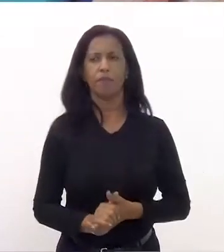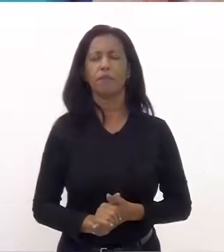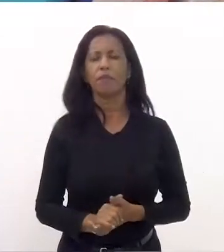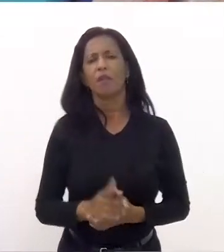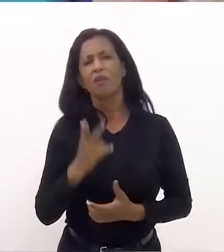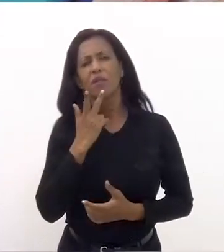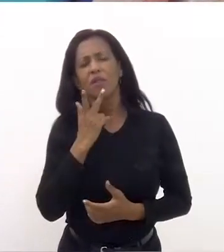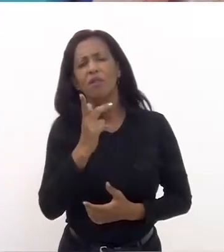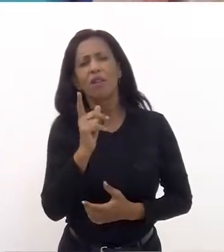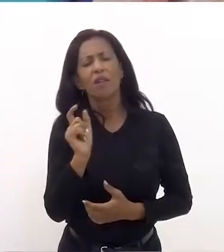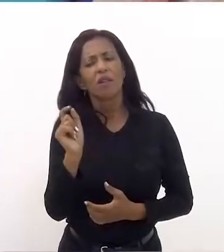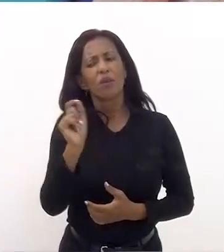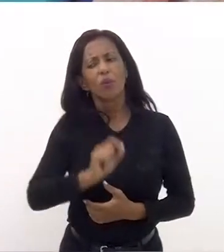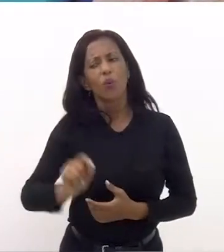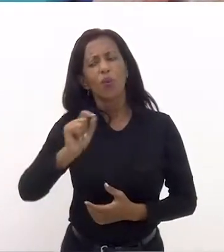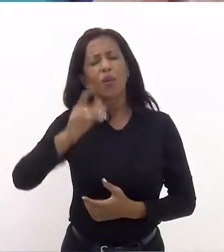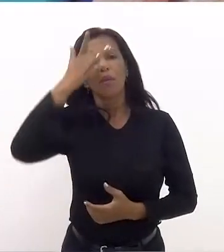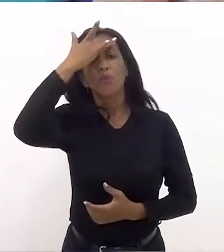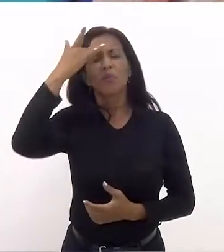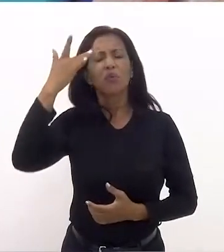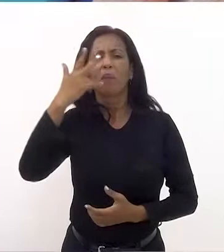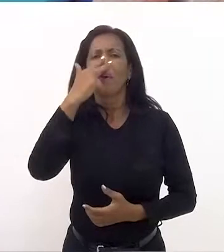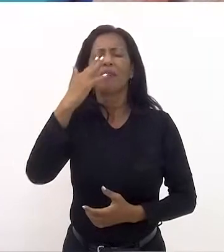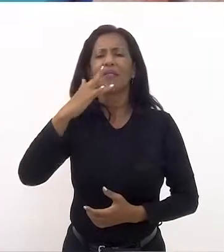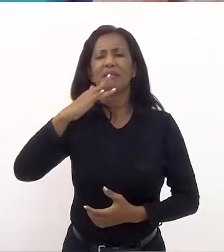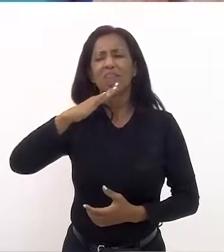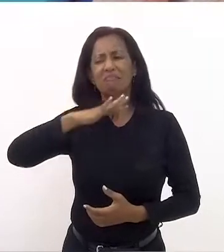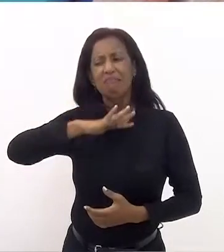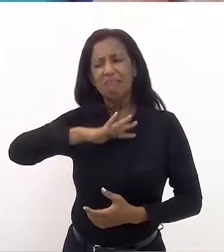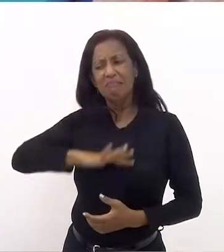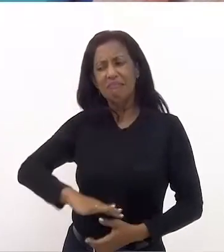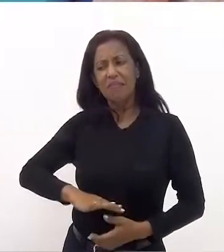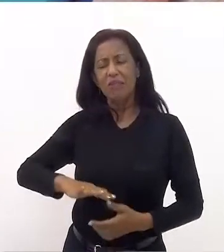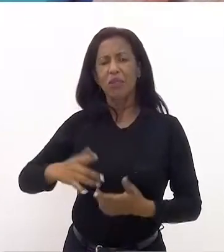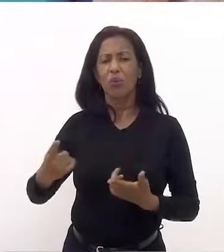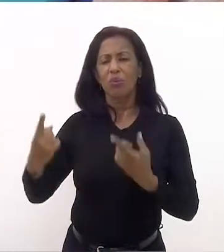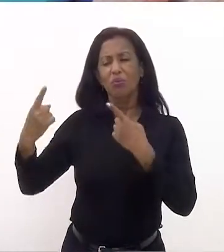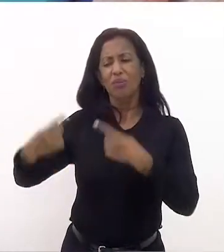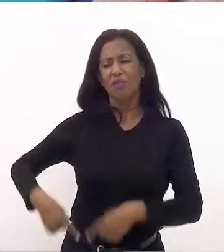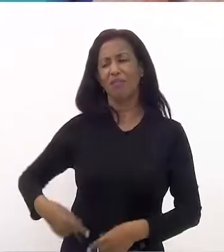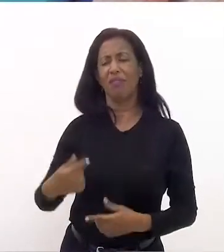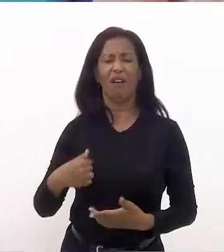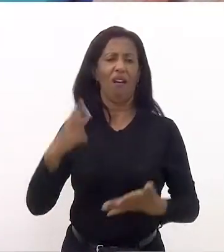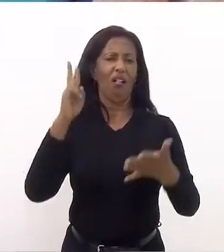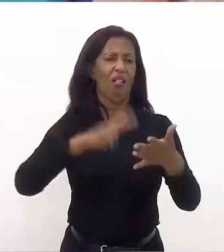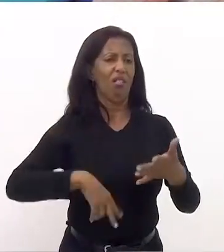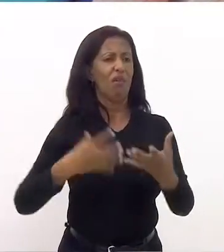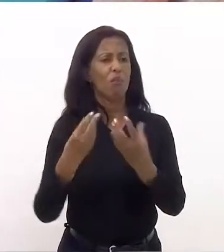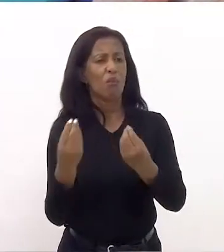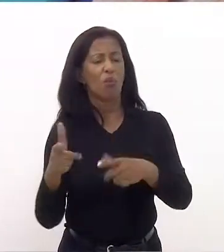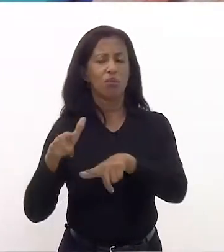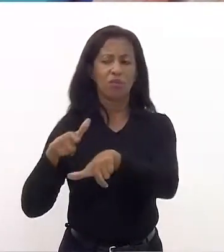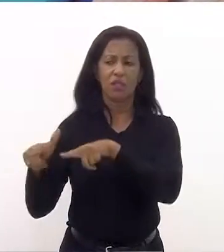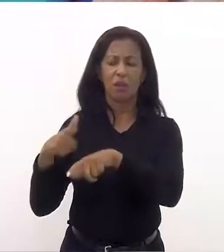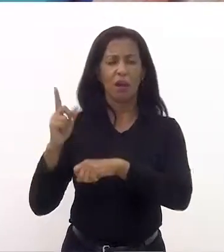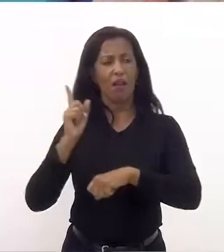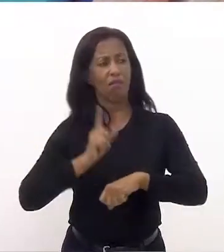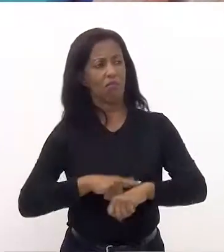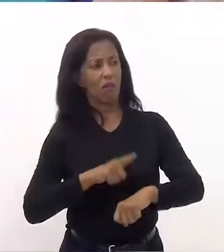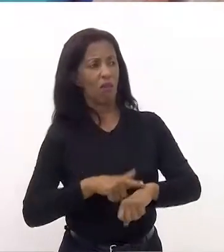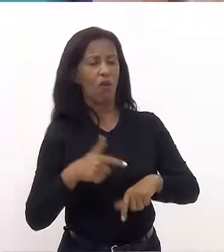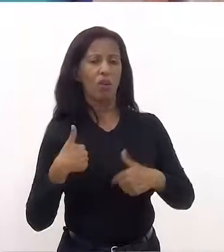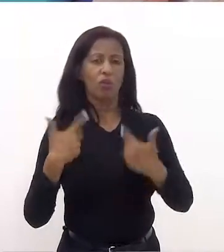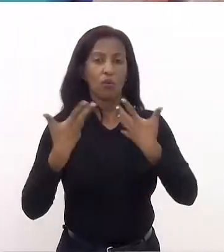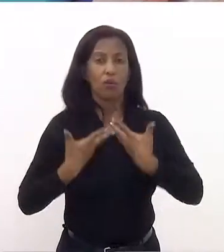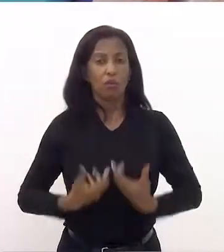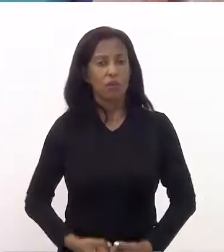pandemia. O que você diria para essas pessoas que às vezes se desanimam ou têm desafio? Pô, como é que eu vou ler tanto? Porque tem que trabalhar, tem o